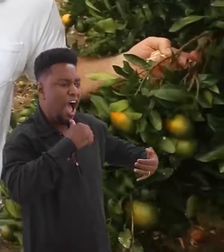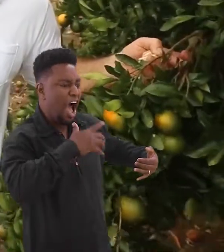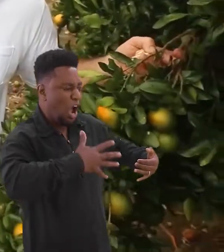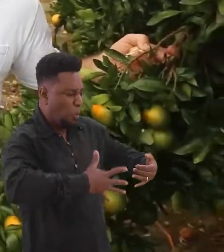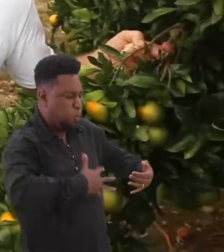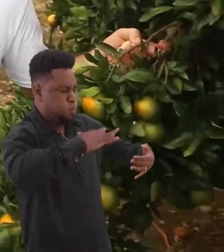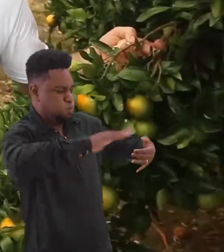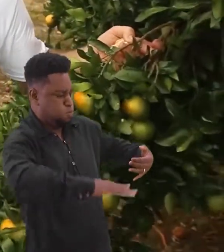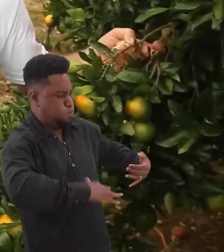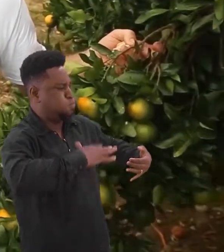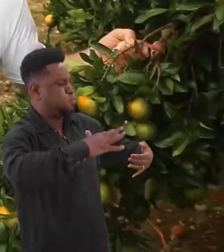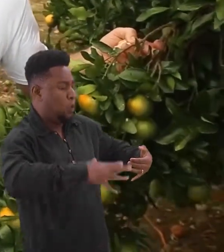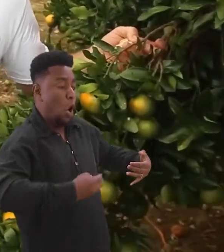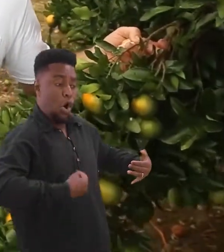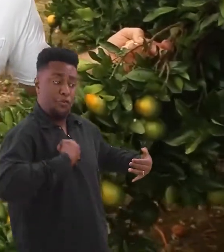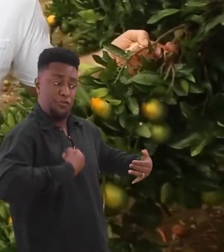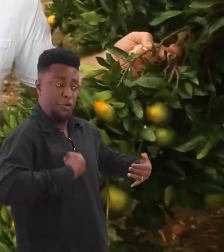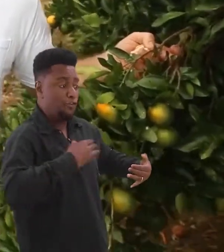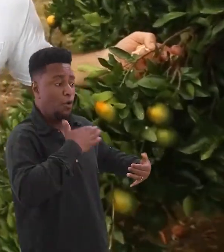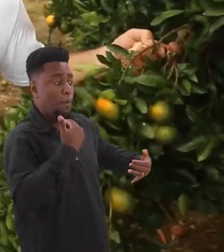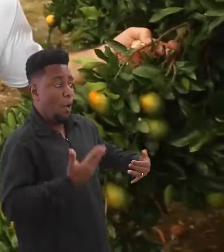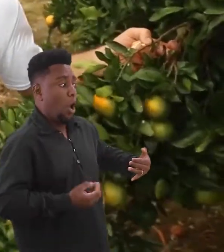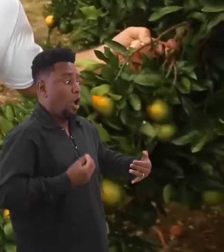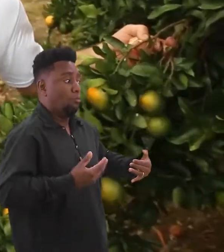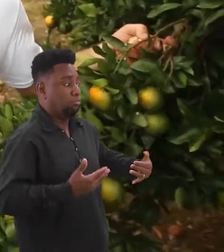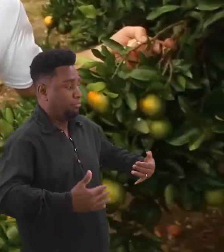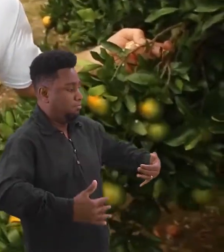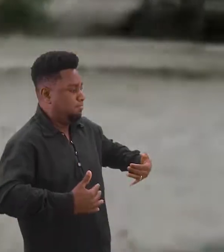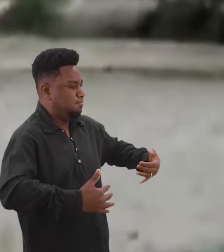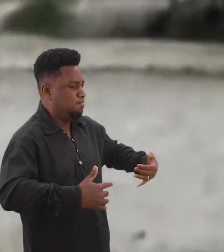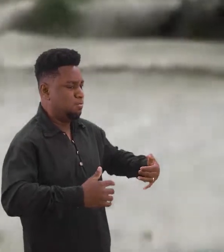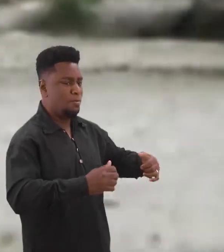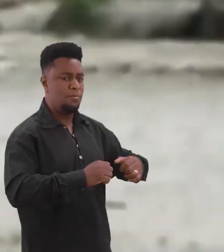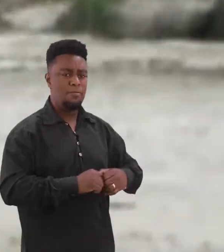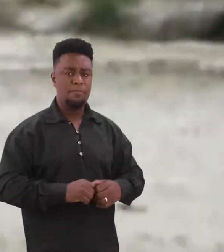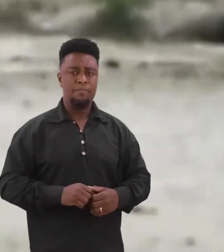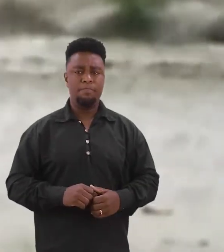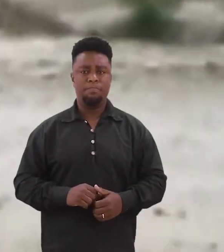tava levando, eu disse, ó, daqui pra frente, ou nós morremos ou nós vivemos, não vou te largar.